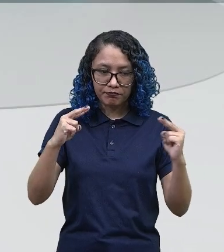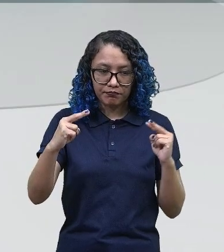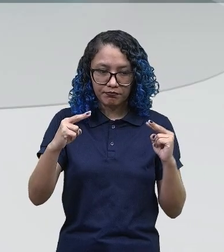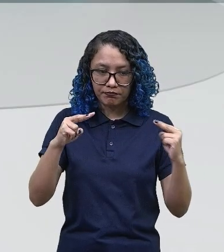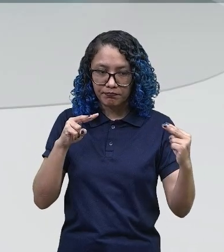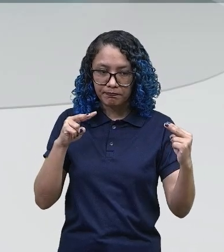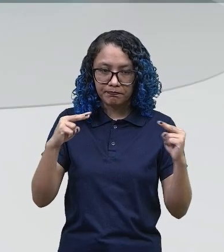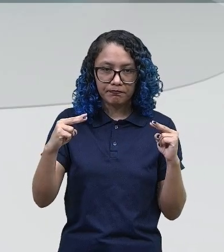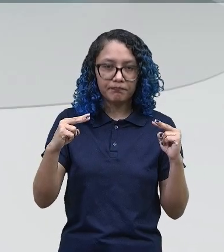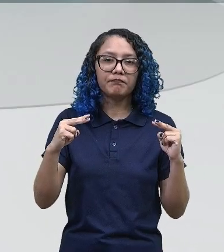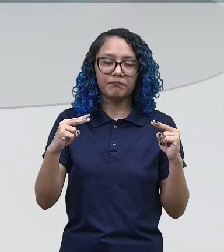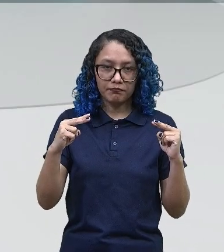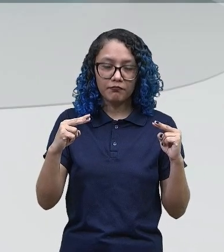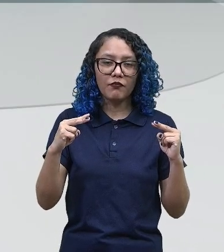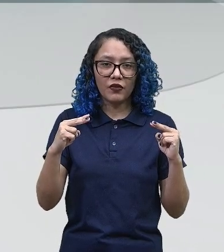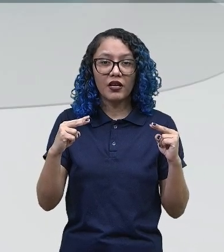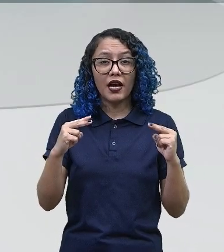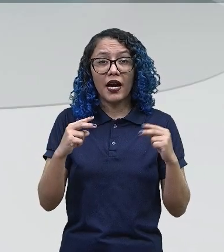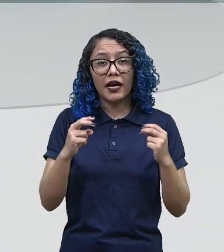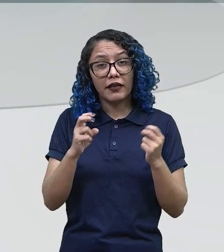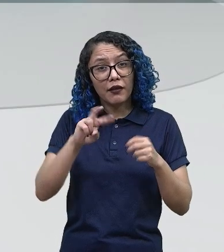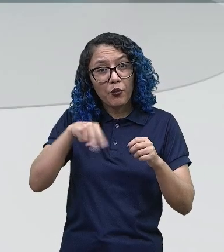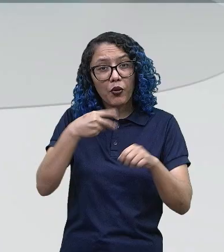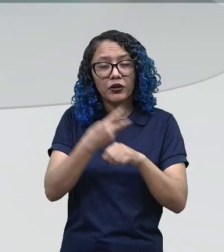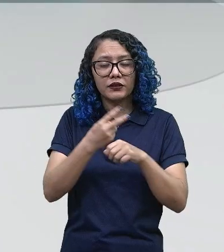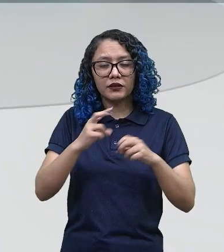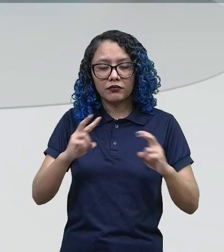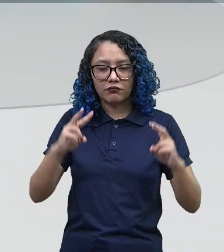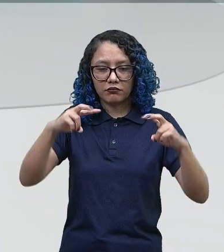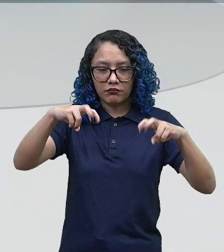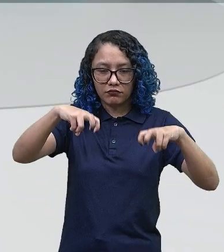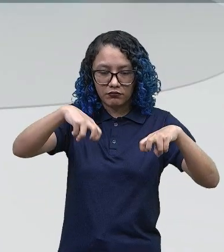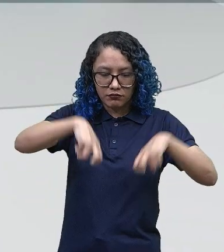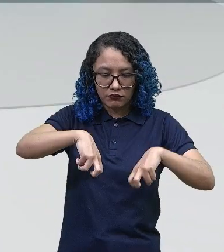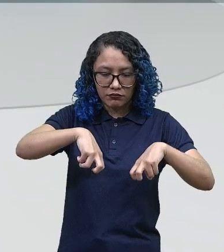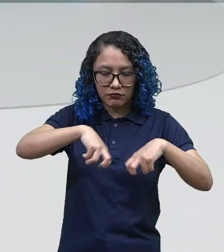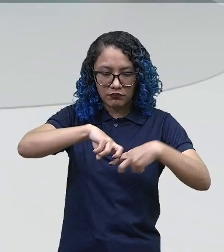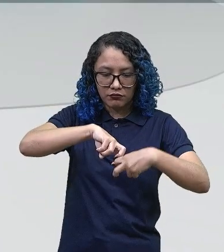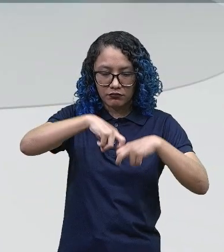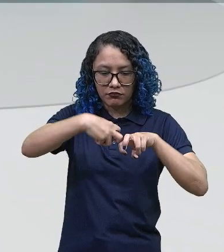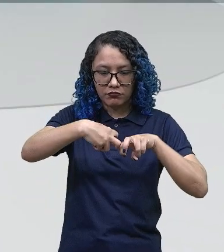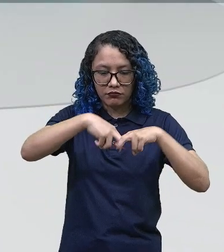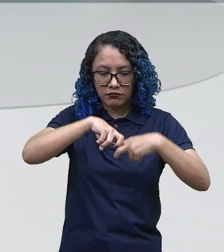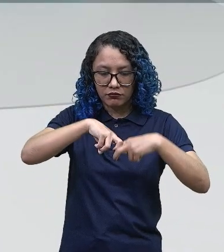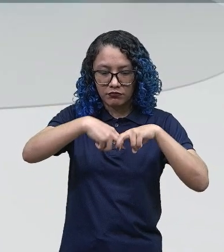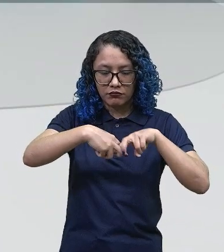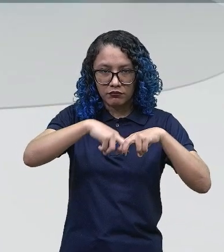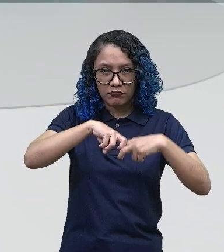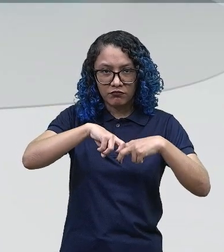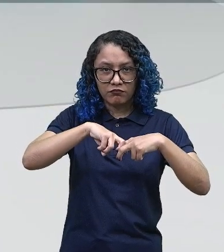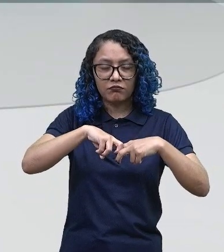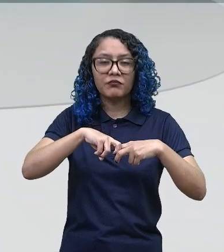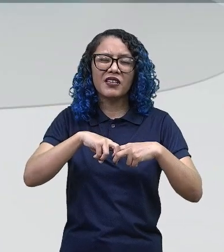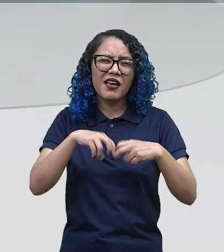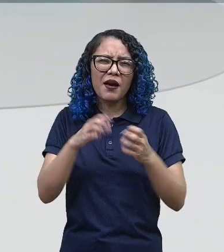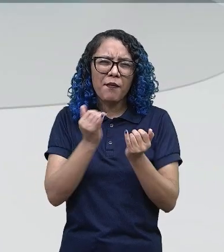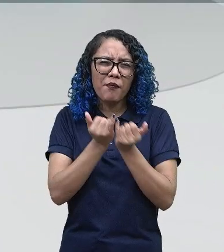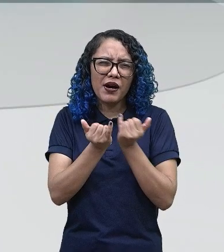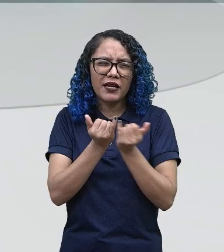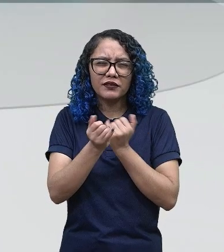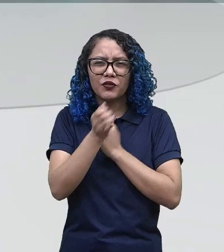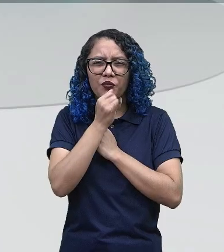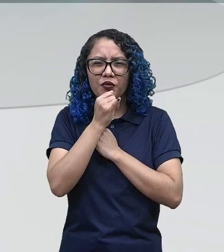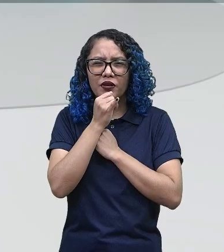oponente e eles ajoelham e se agarram. O objetivo é projetar o adversário no chão, lembrando inclusive algumas lutas, como a luta